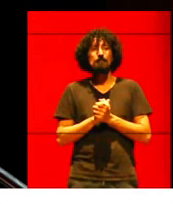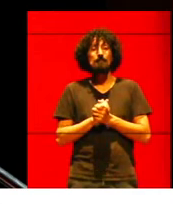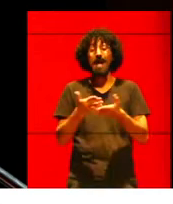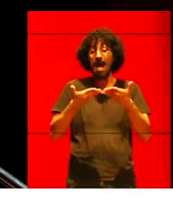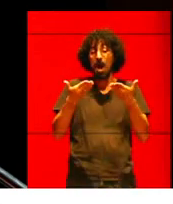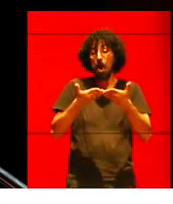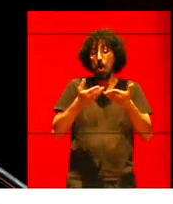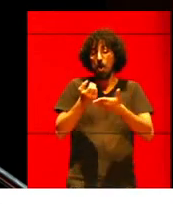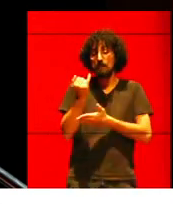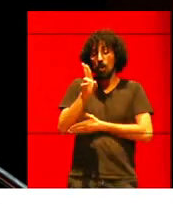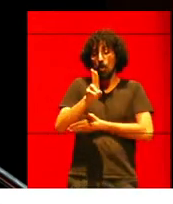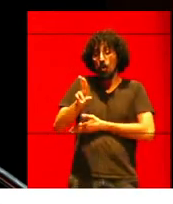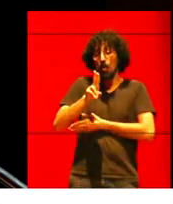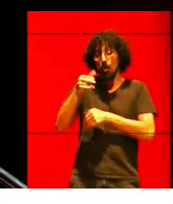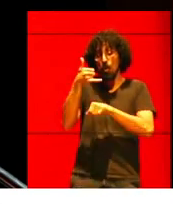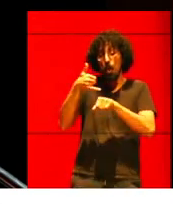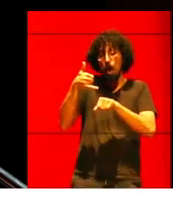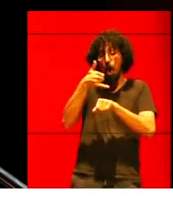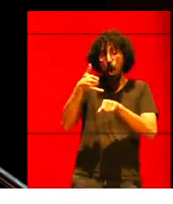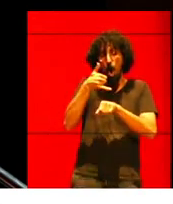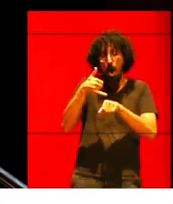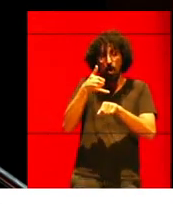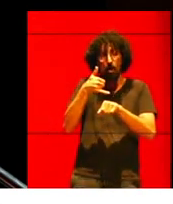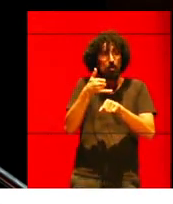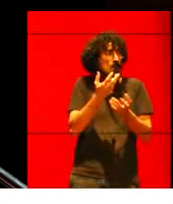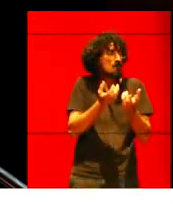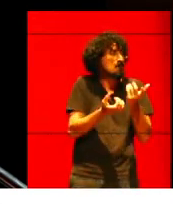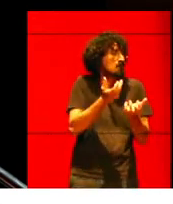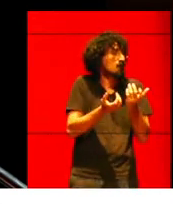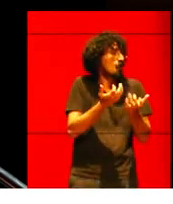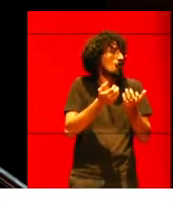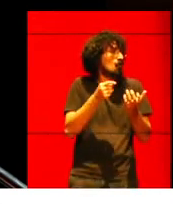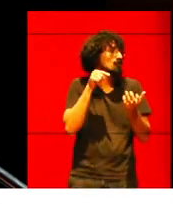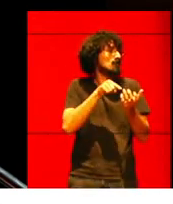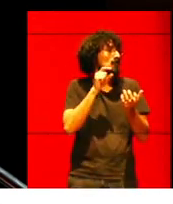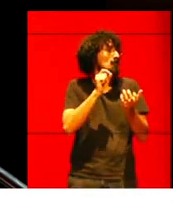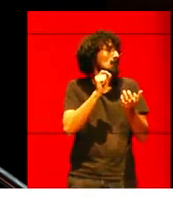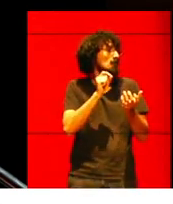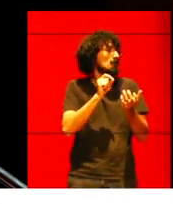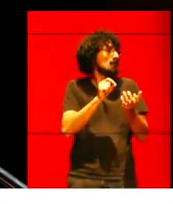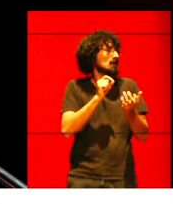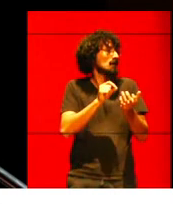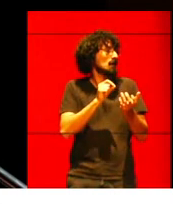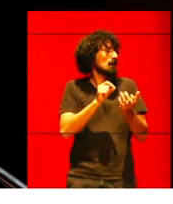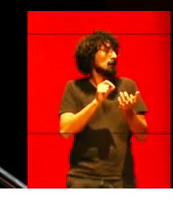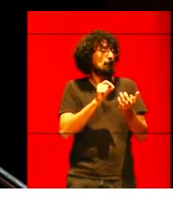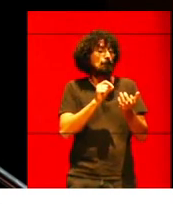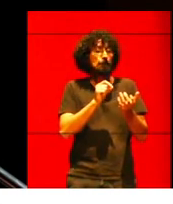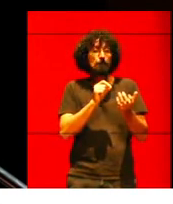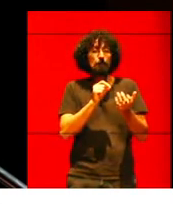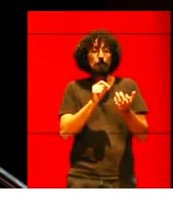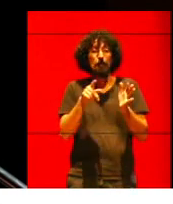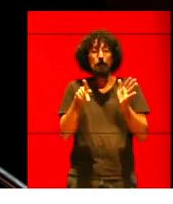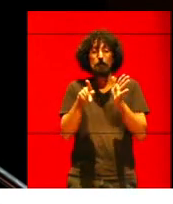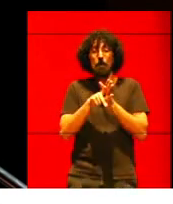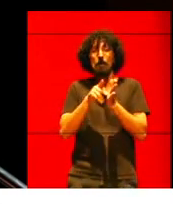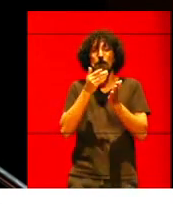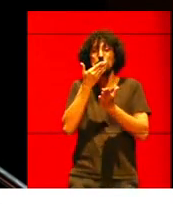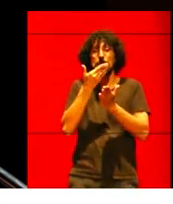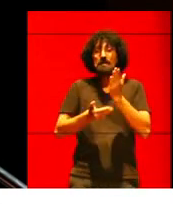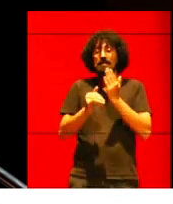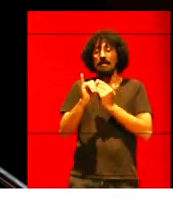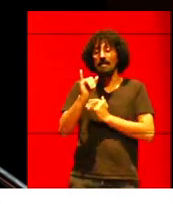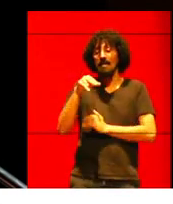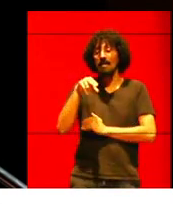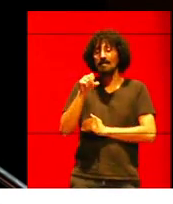se eu utilizo um óleo e aqueço ele, eu vou estar fazendo com que essas insaturações deixem